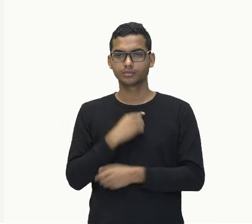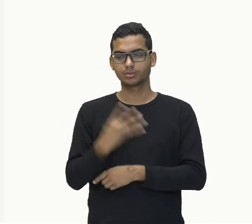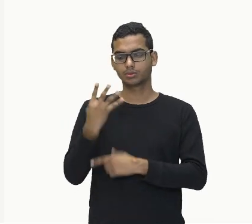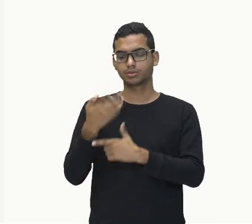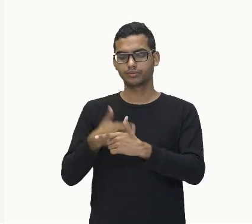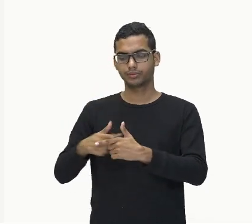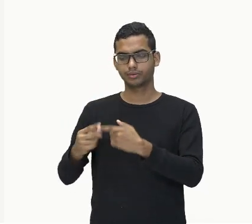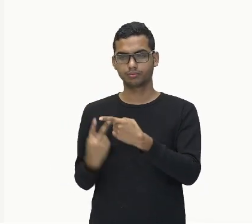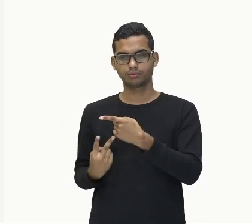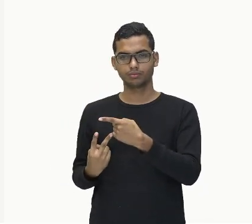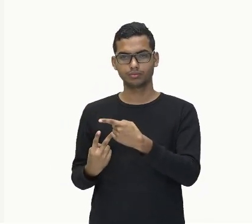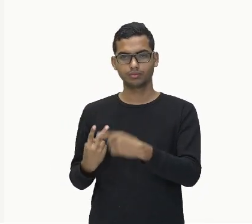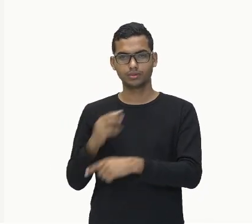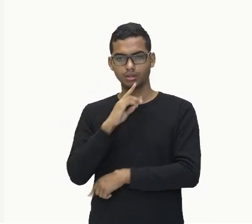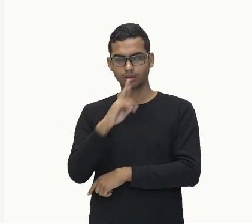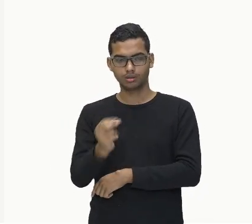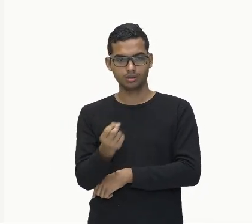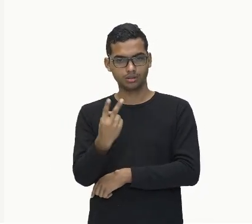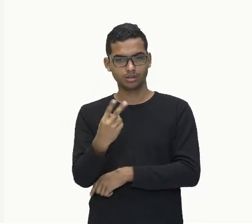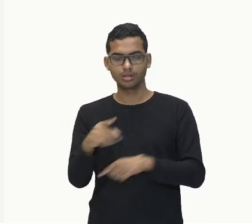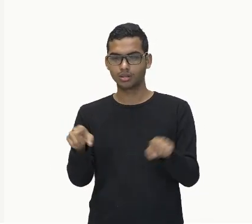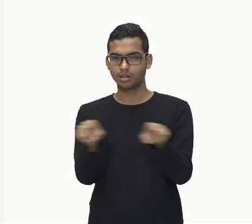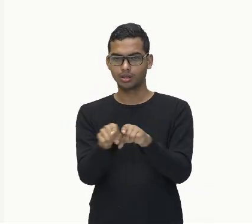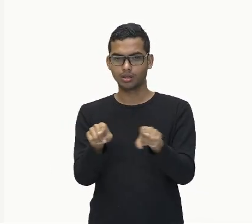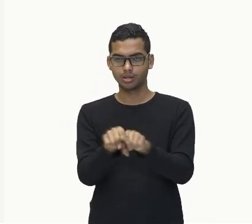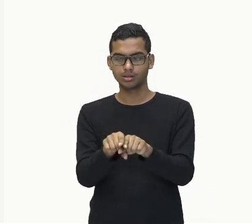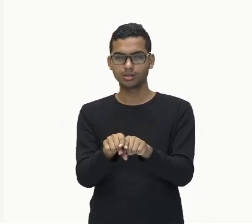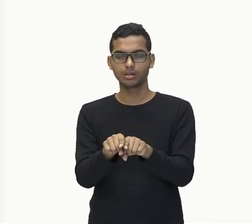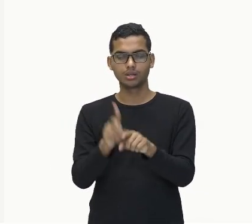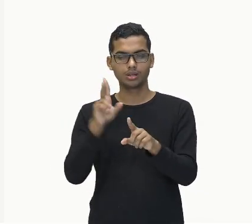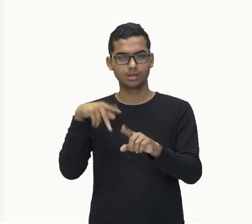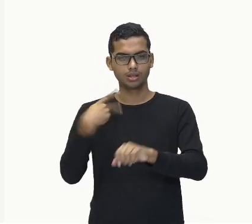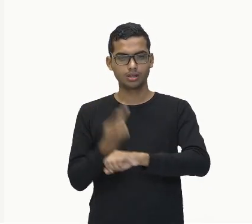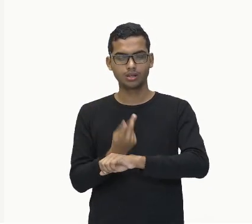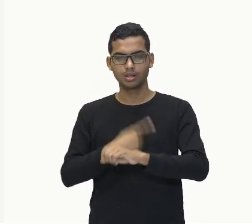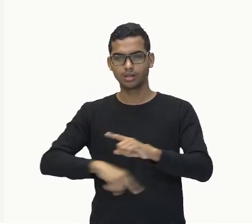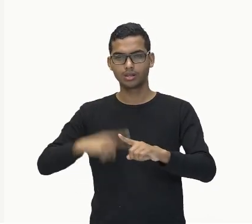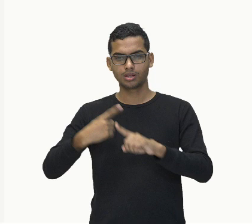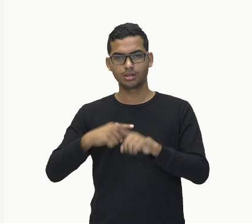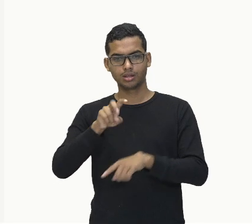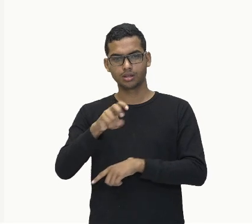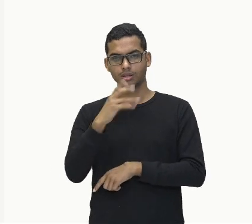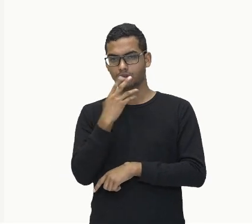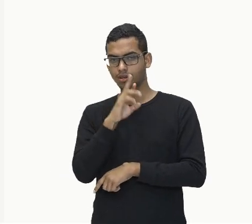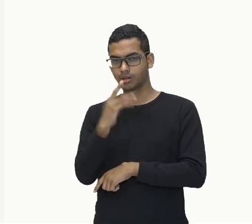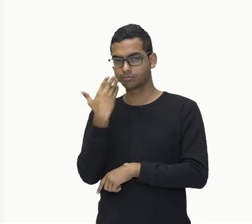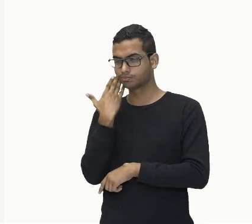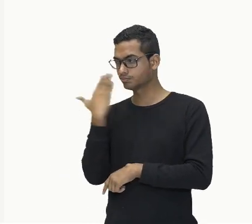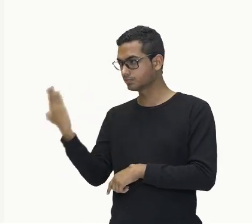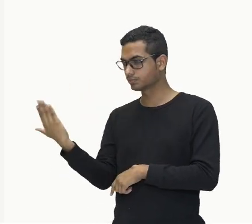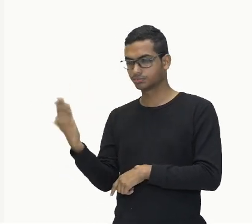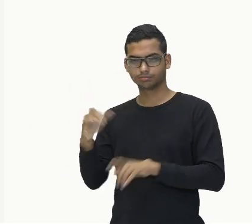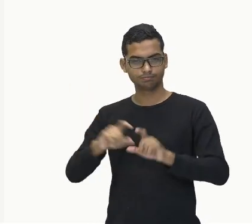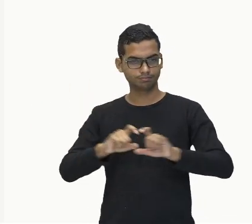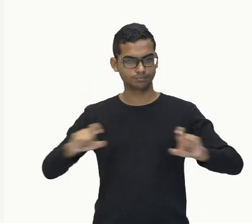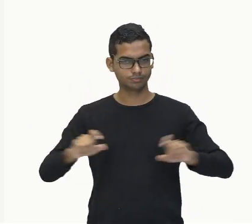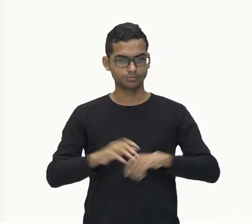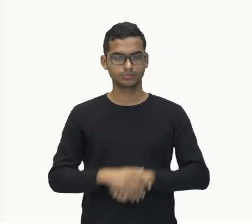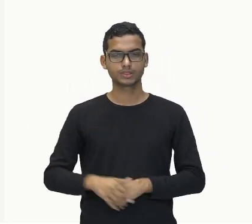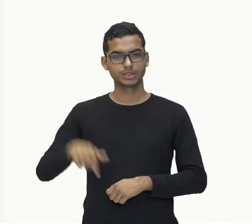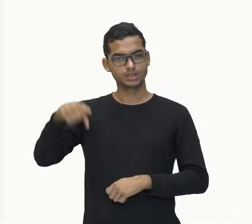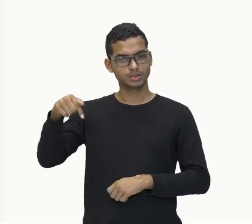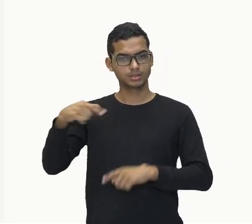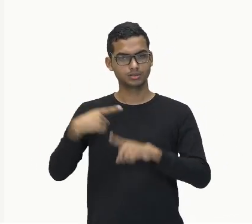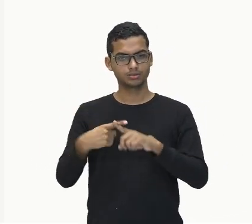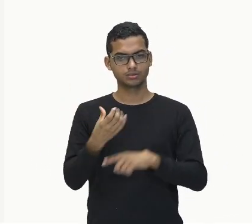2, que dá 2, e multiplicamos por 5. E daí que vai sobrar para a gente isso aqui, ó. 7 vezes